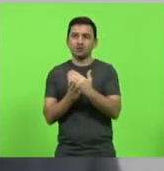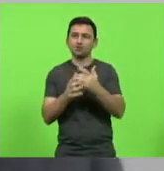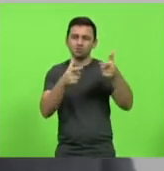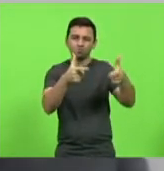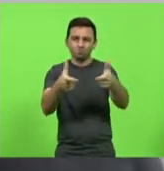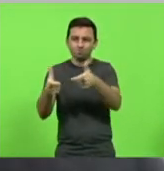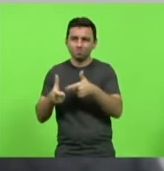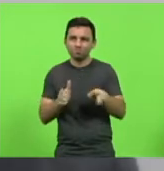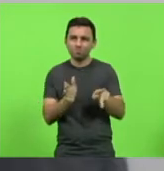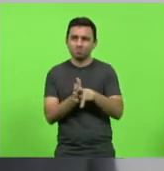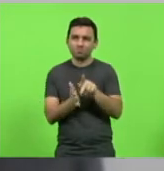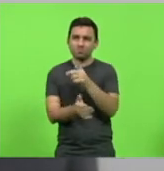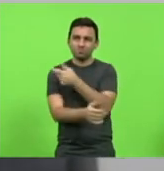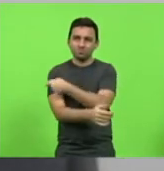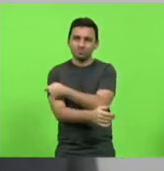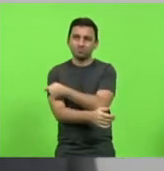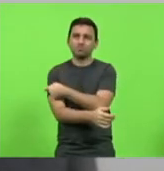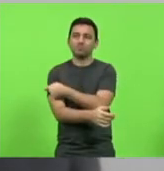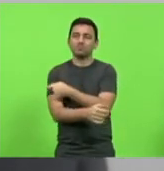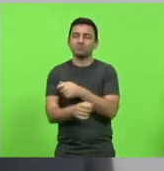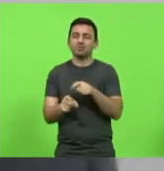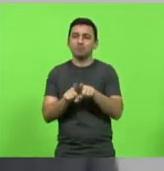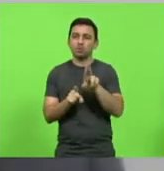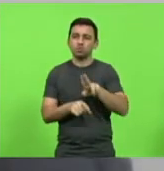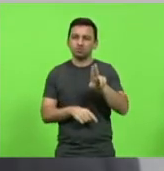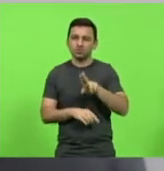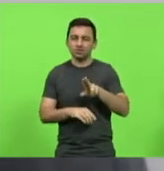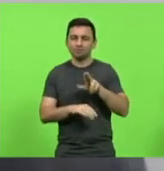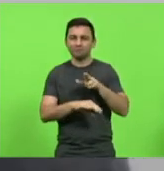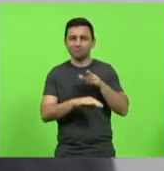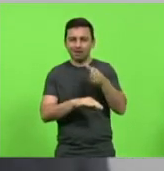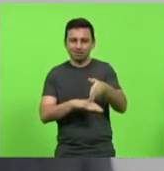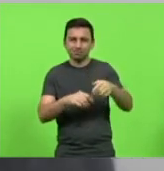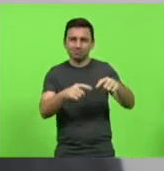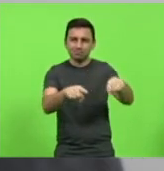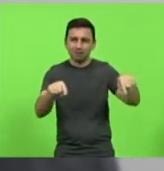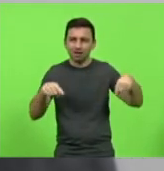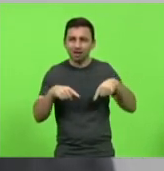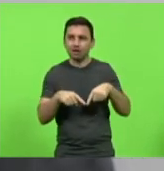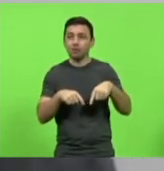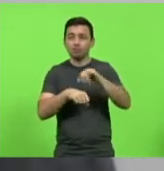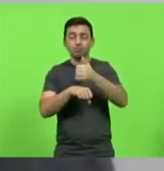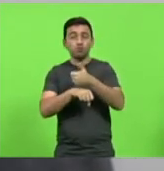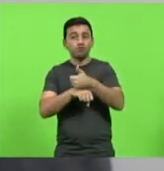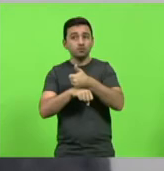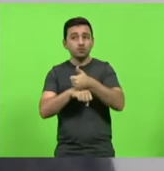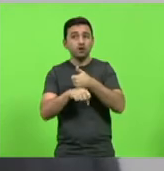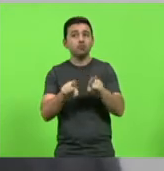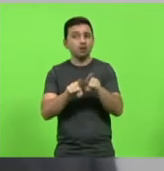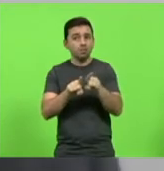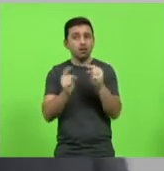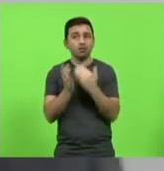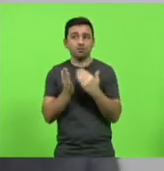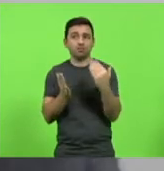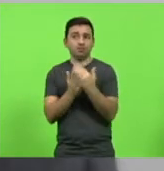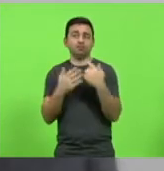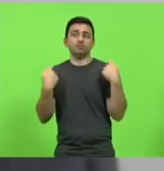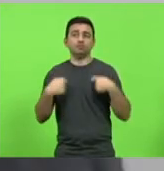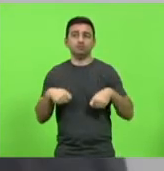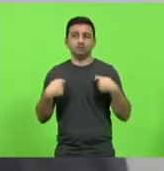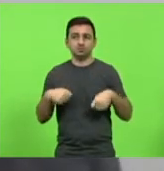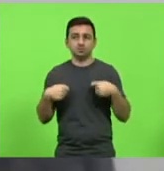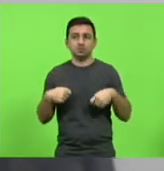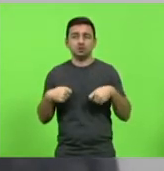se utilizem das salas de vacina, coloquem mais profissionais para imunizar, para agir de forma